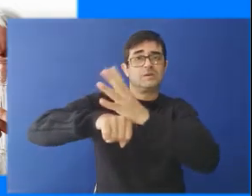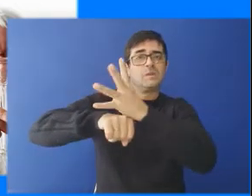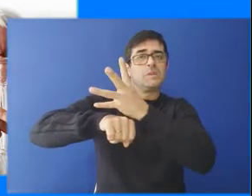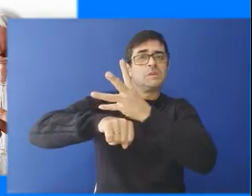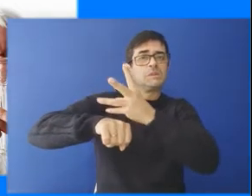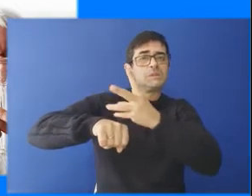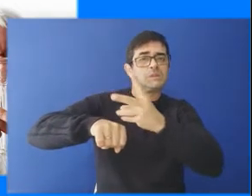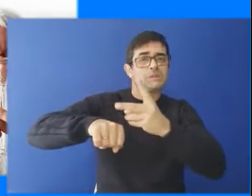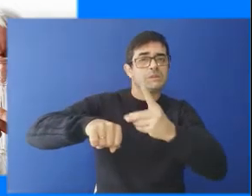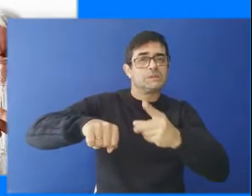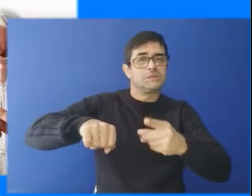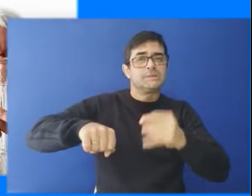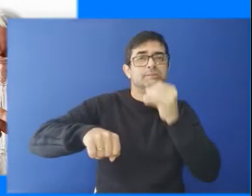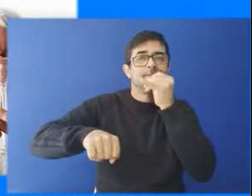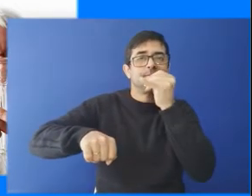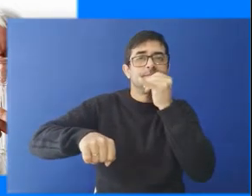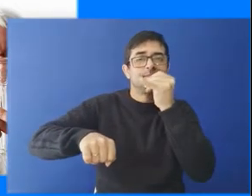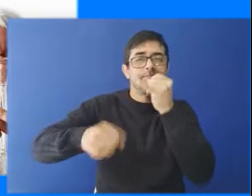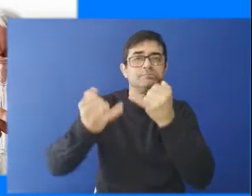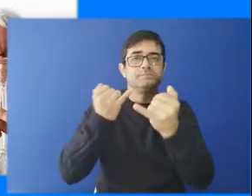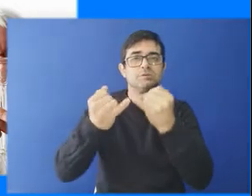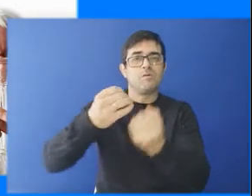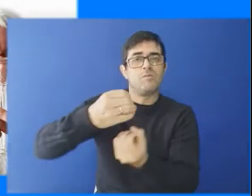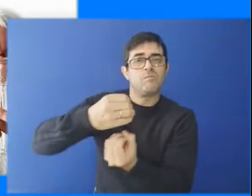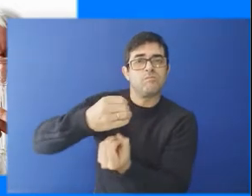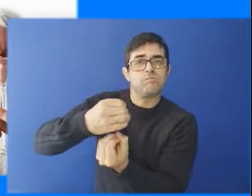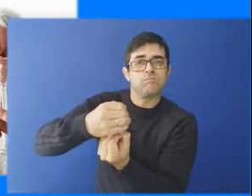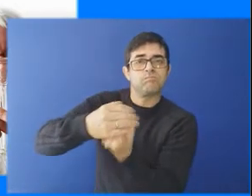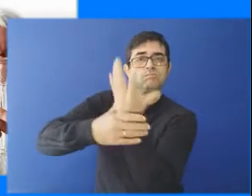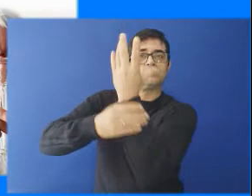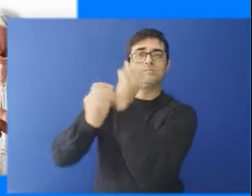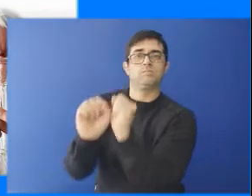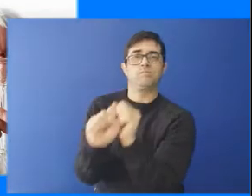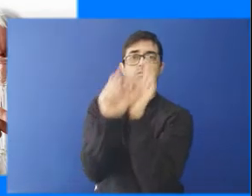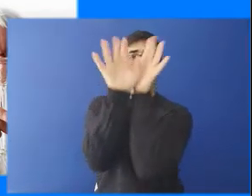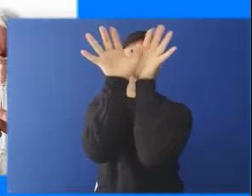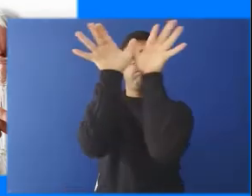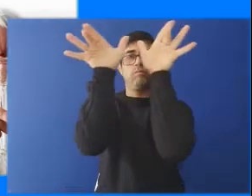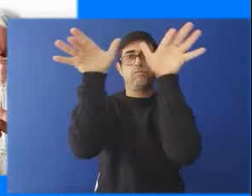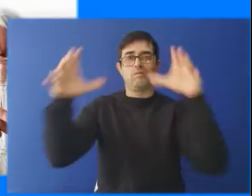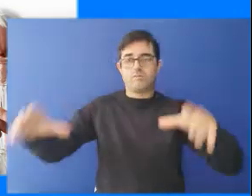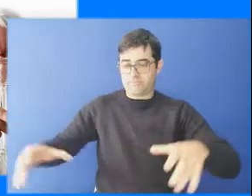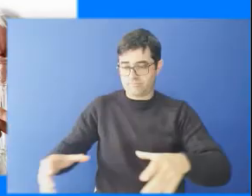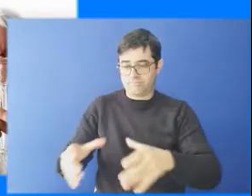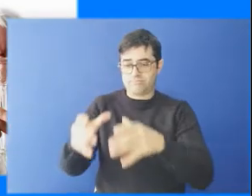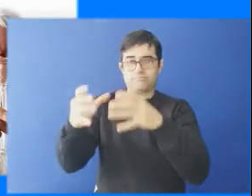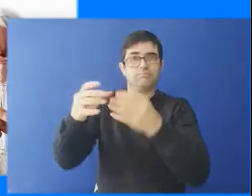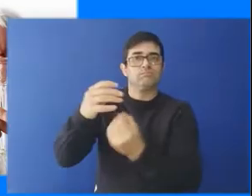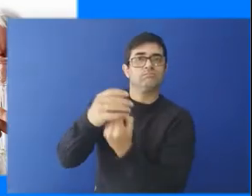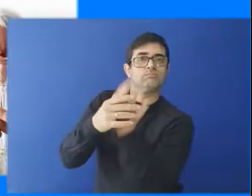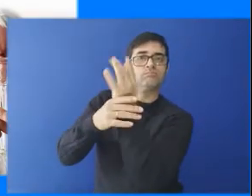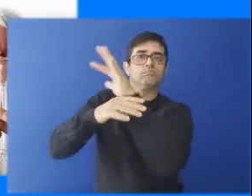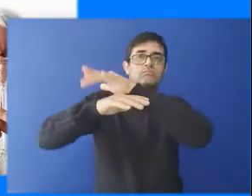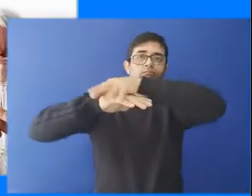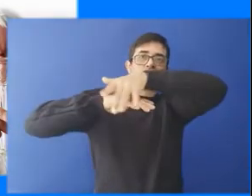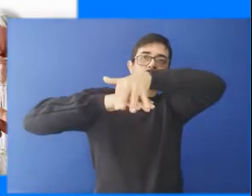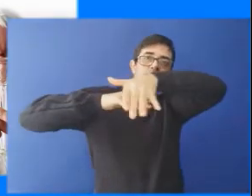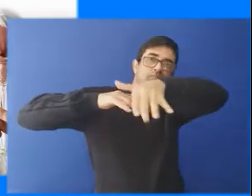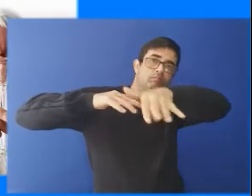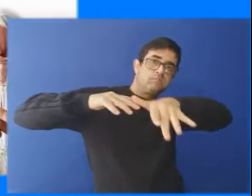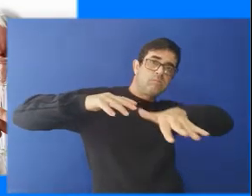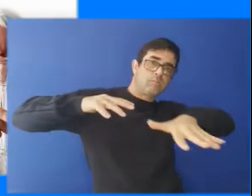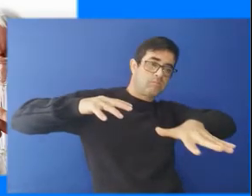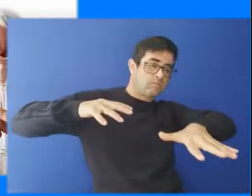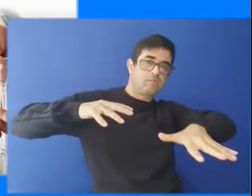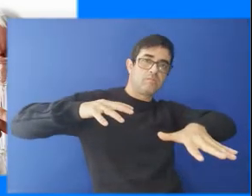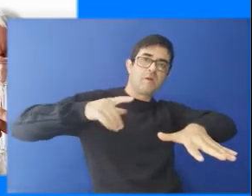seria o desgaste das rochas. Então, quando eu tenho, por exemplo, uma atividade vulcânica, ela expele, né, o magma na forma de